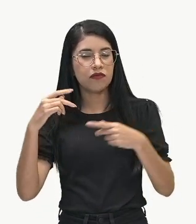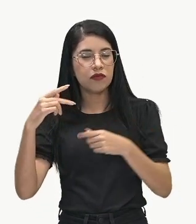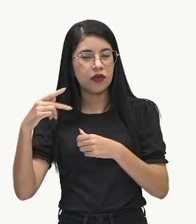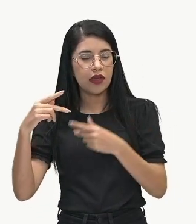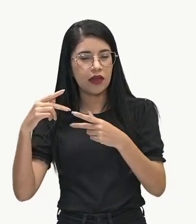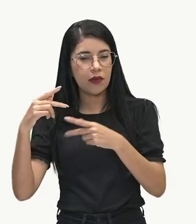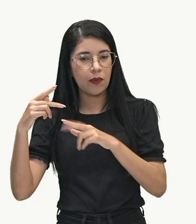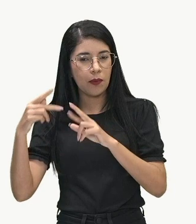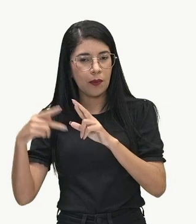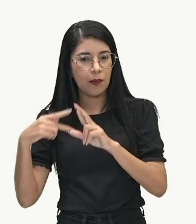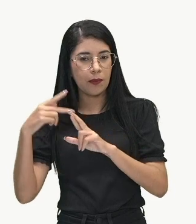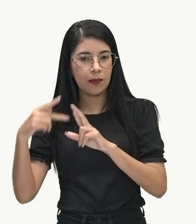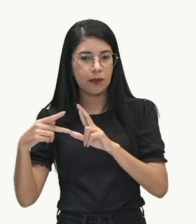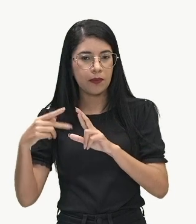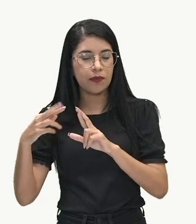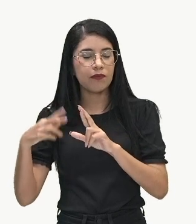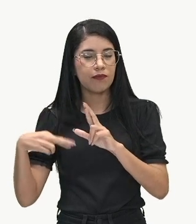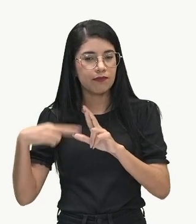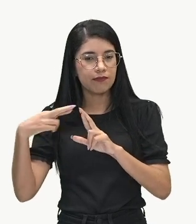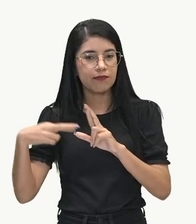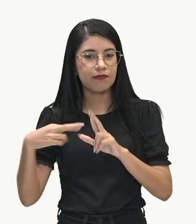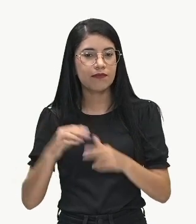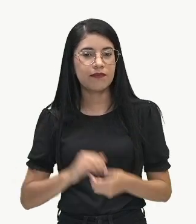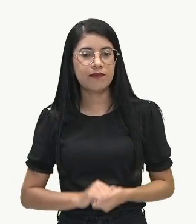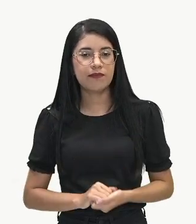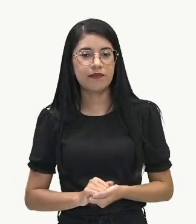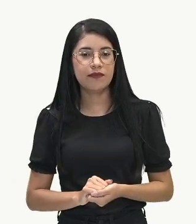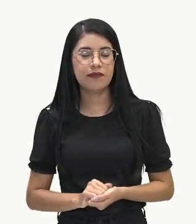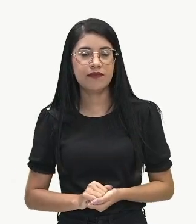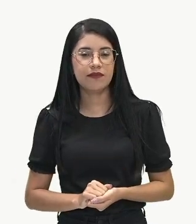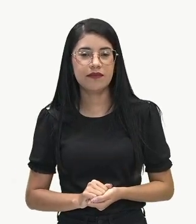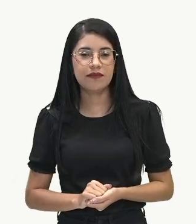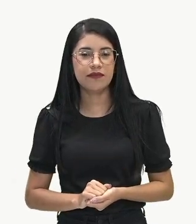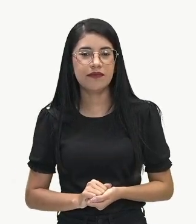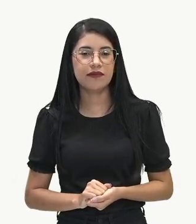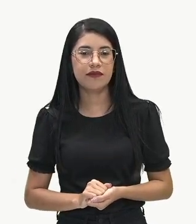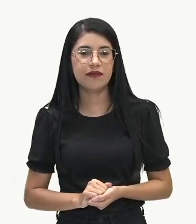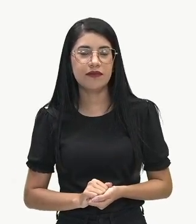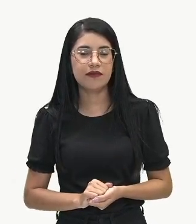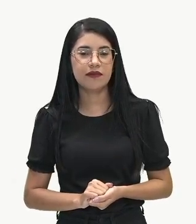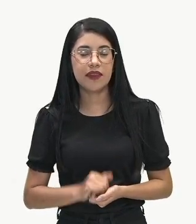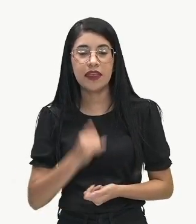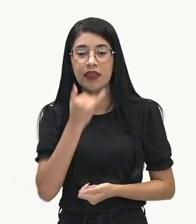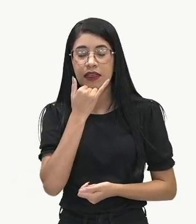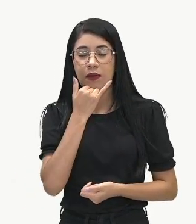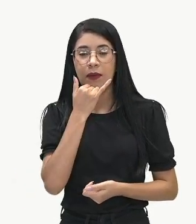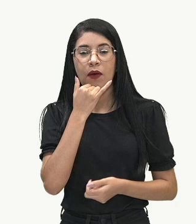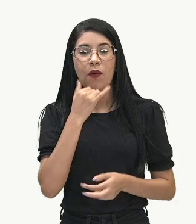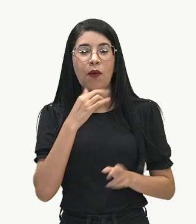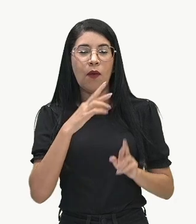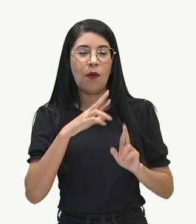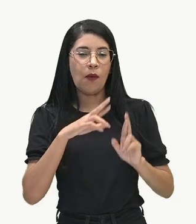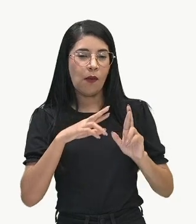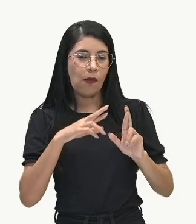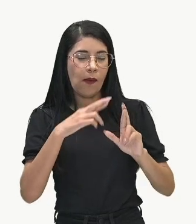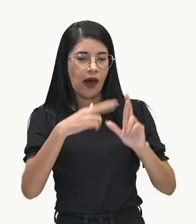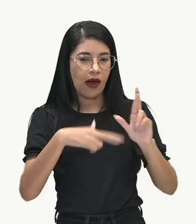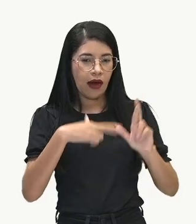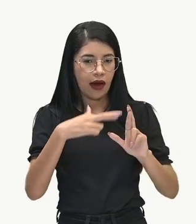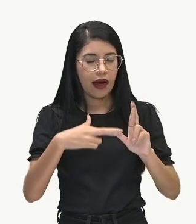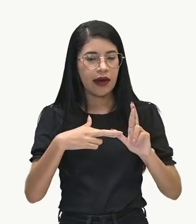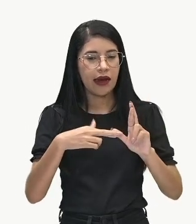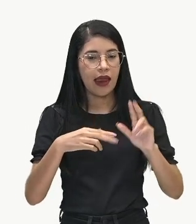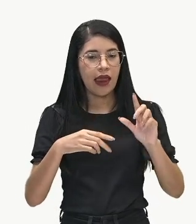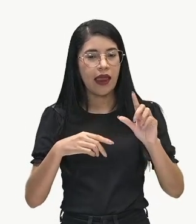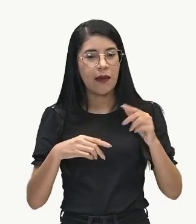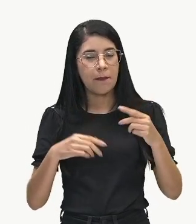reagente menor e o produto maior. Então, aqui é reagente, aqui é produto. E